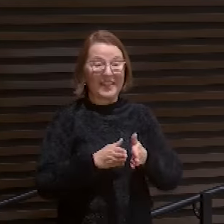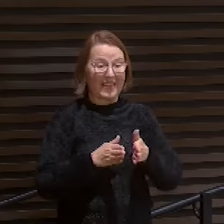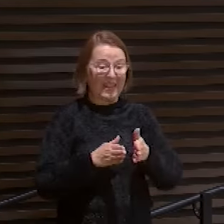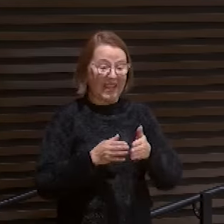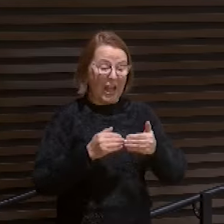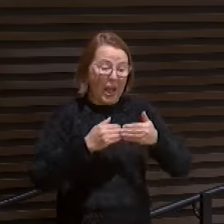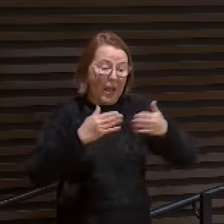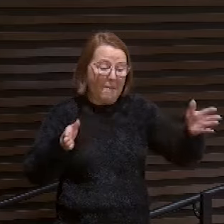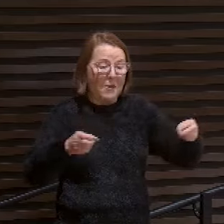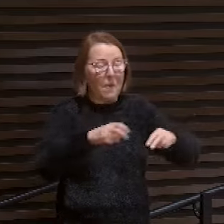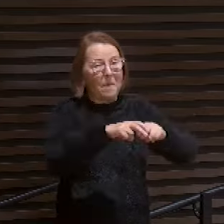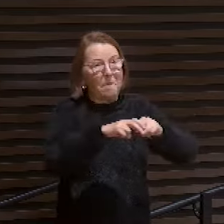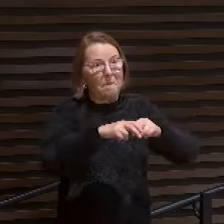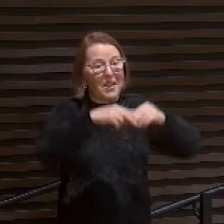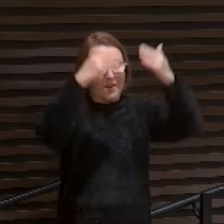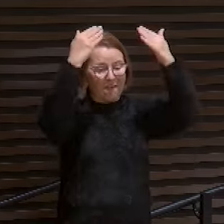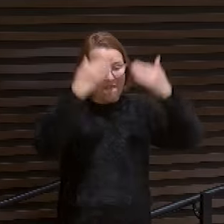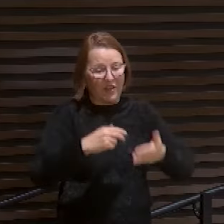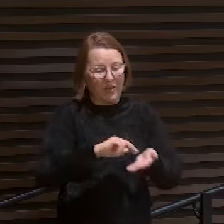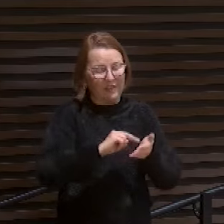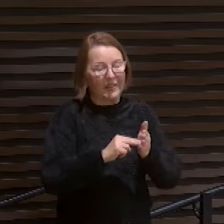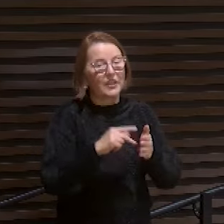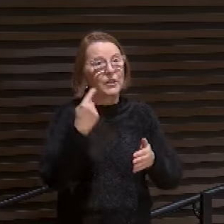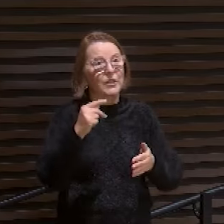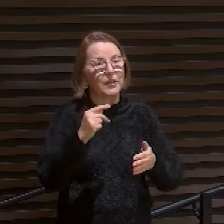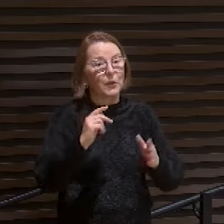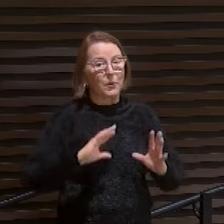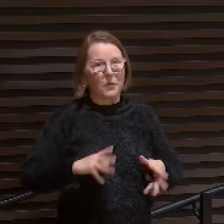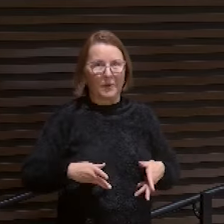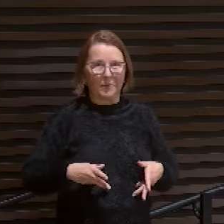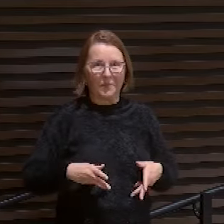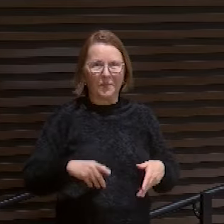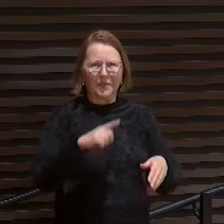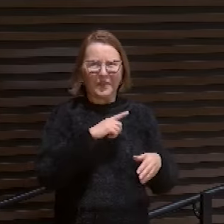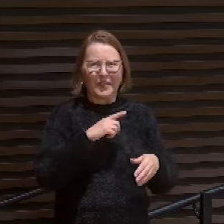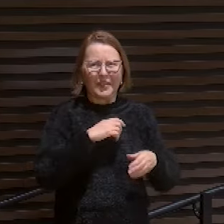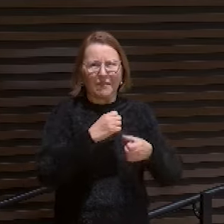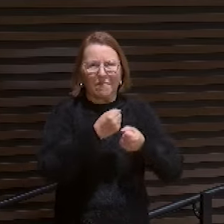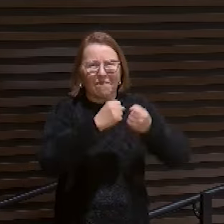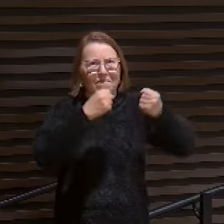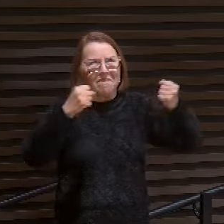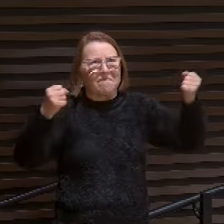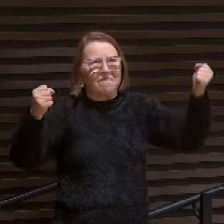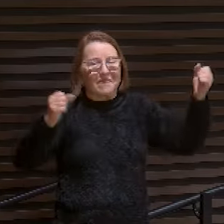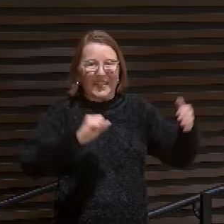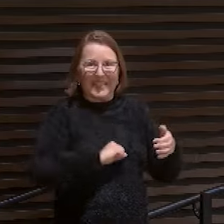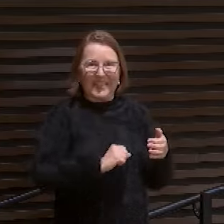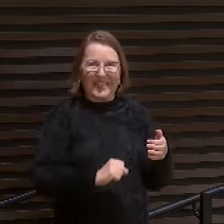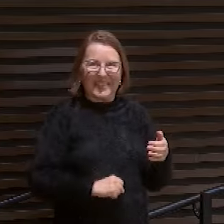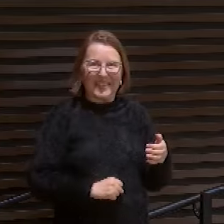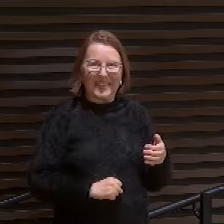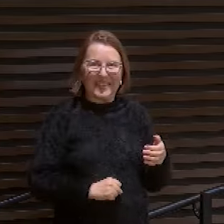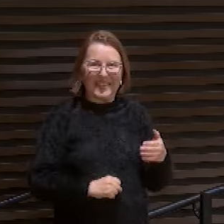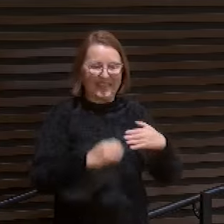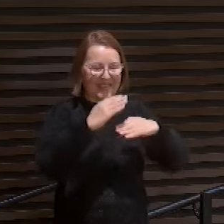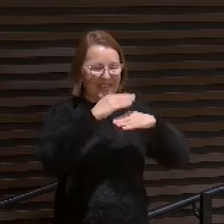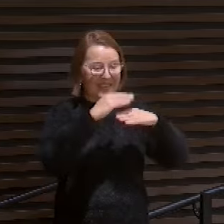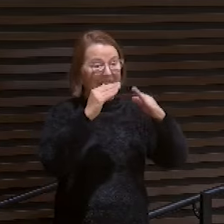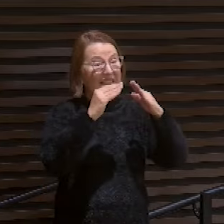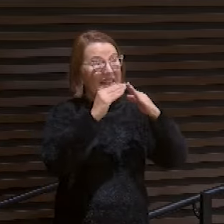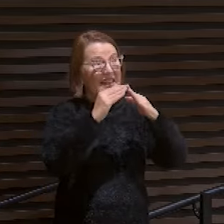é, pela sua carne, e tendo grande sacerdote sobre a casa de